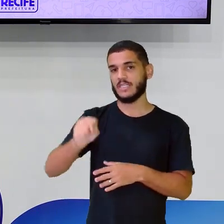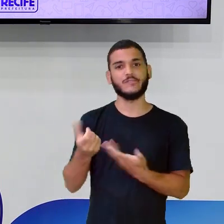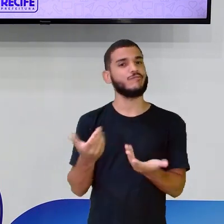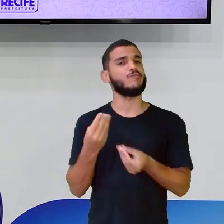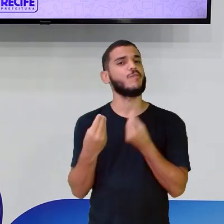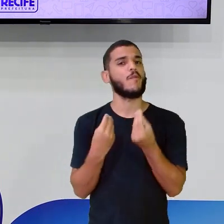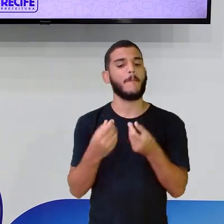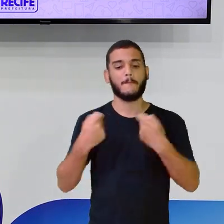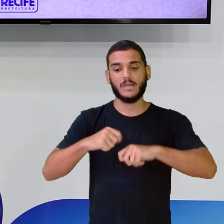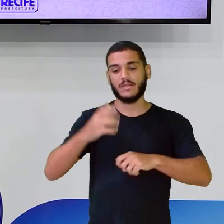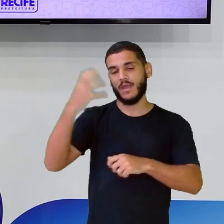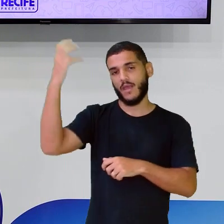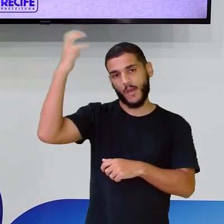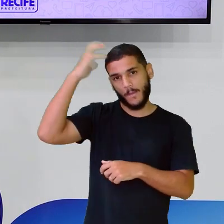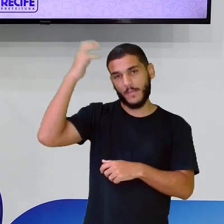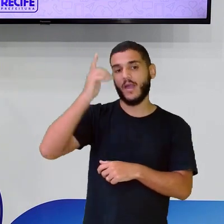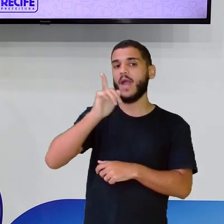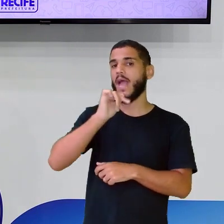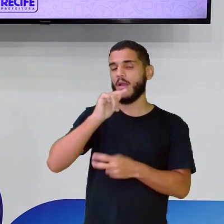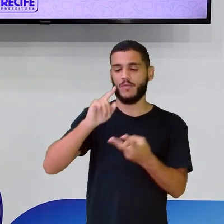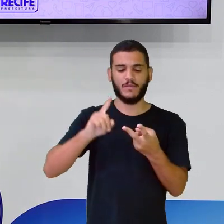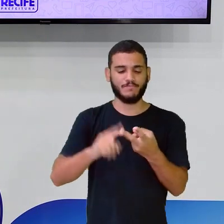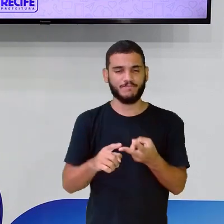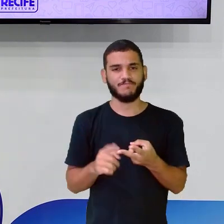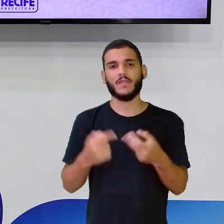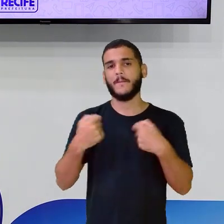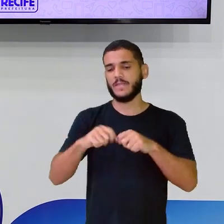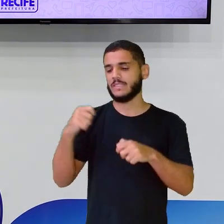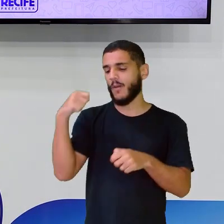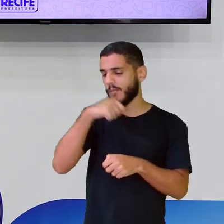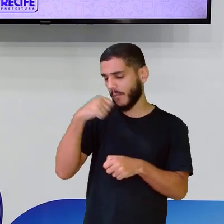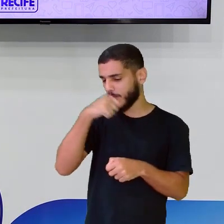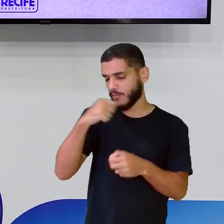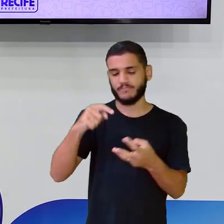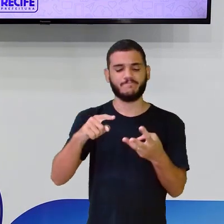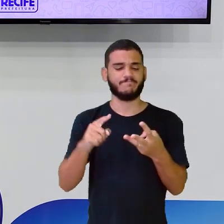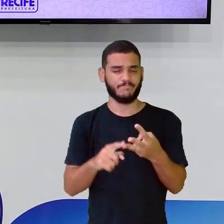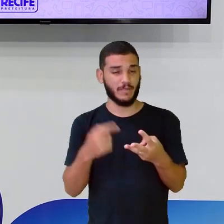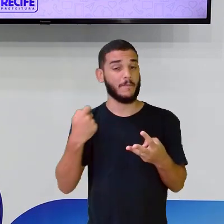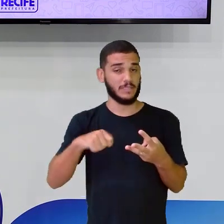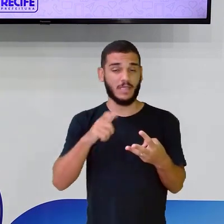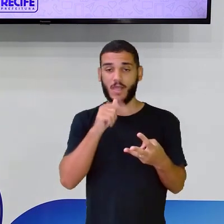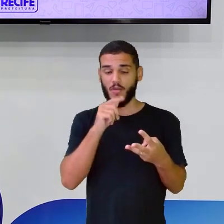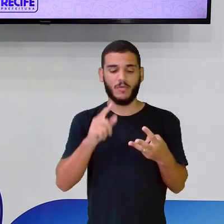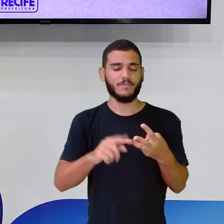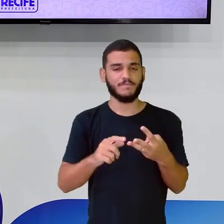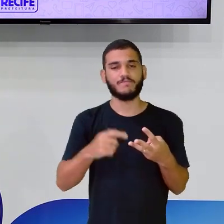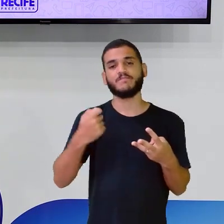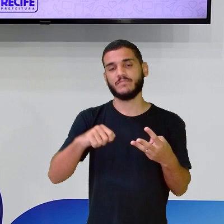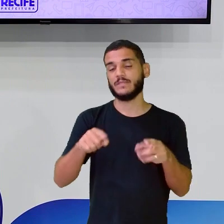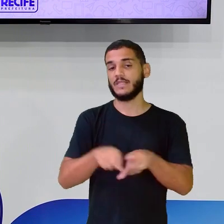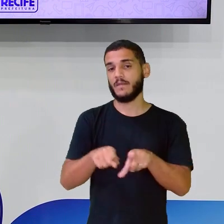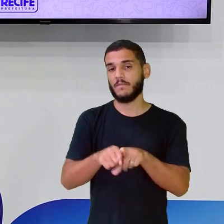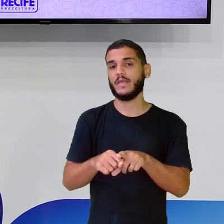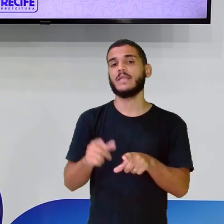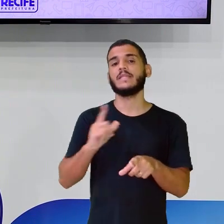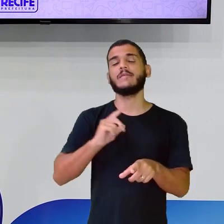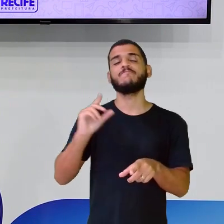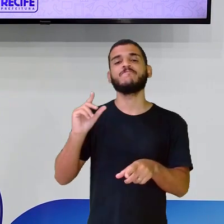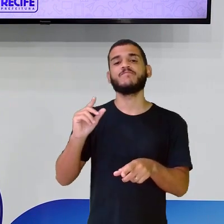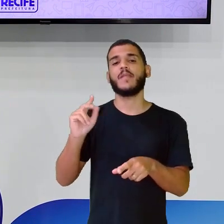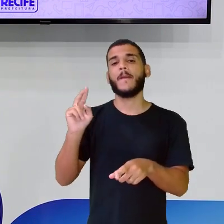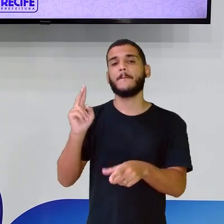tomar banho, a gente precisa da água para escovar os dentes, a gente precisa da água para manter as